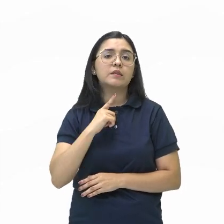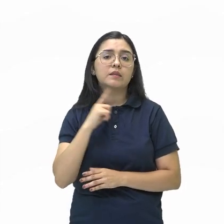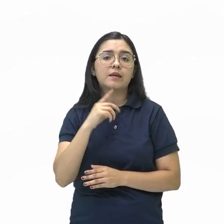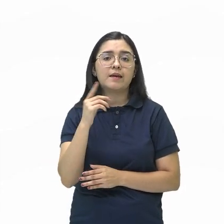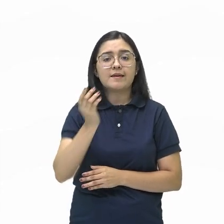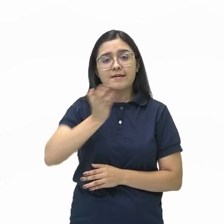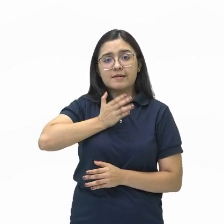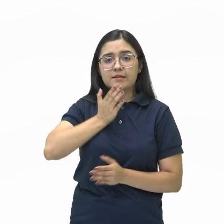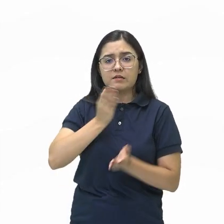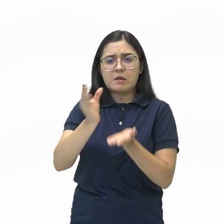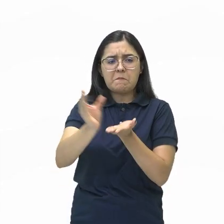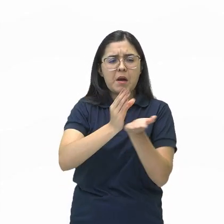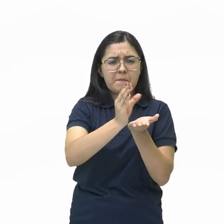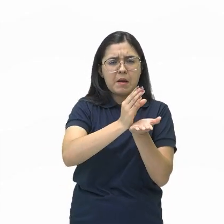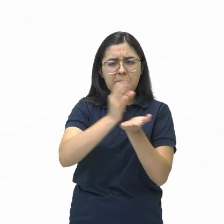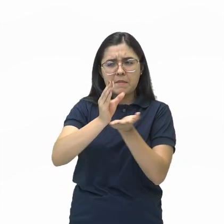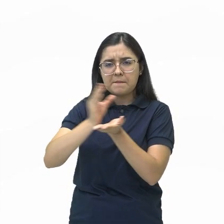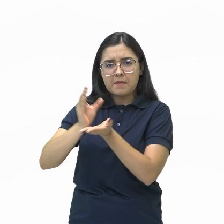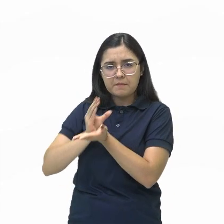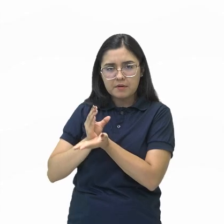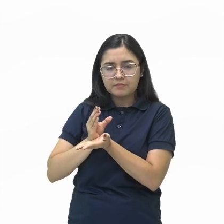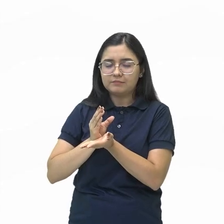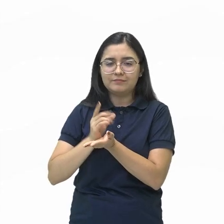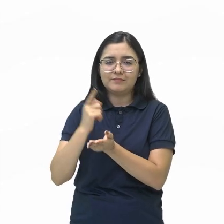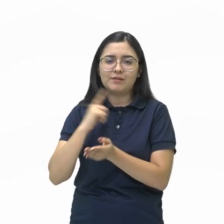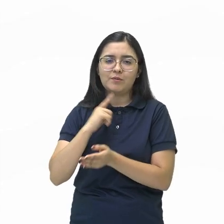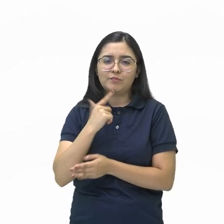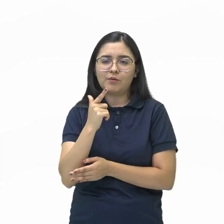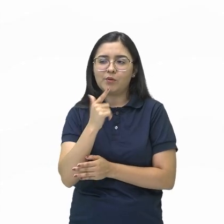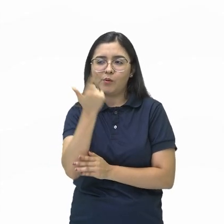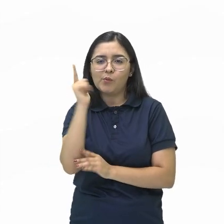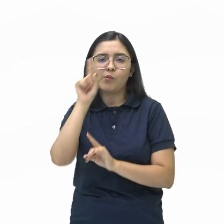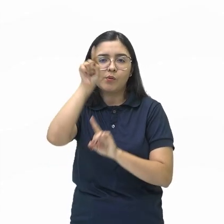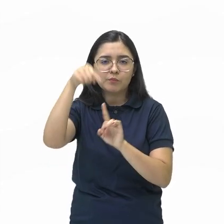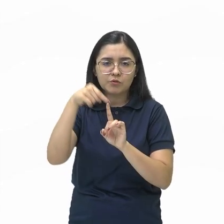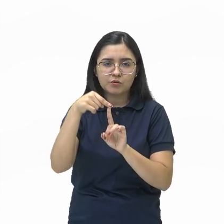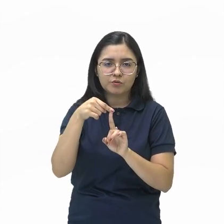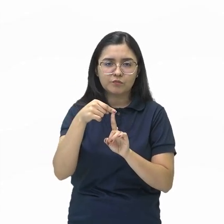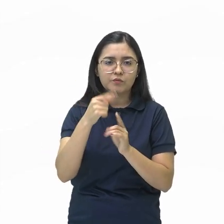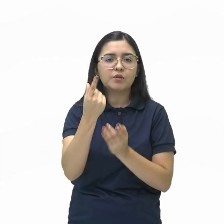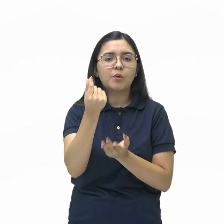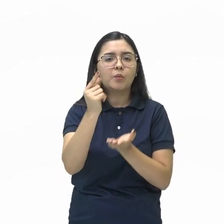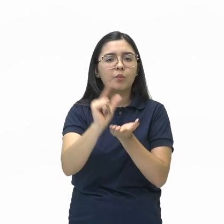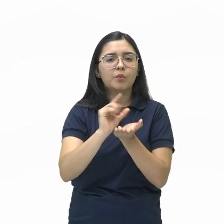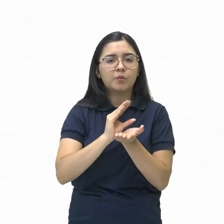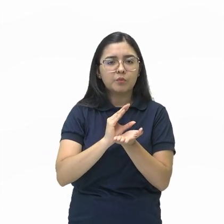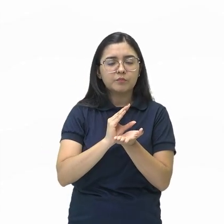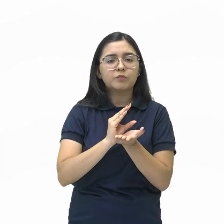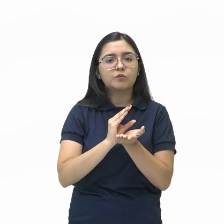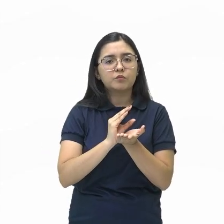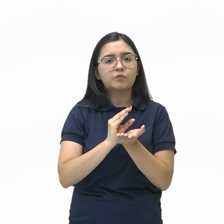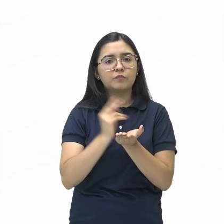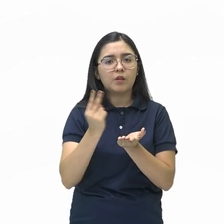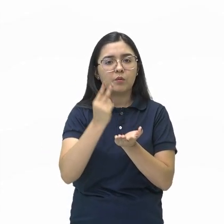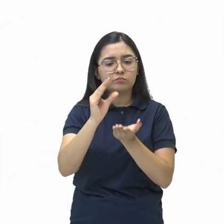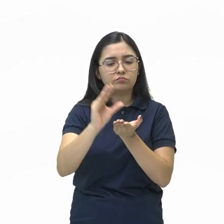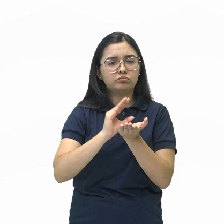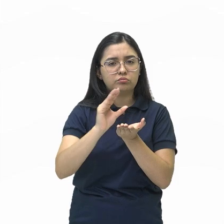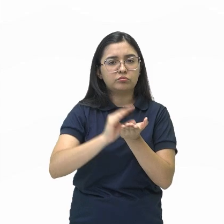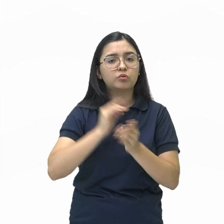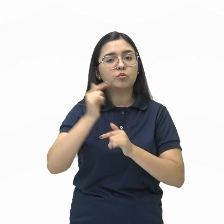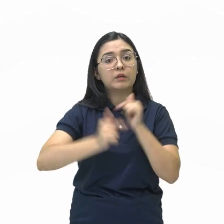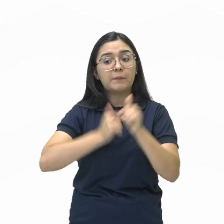tem outro objetivo. Então, o lucro ele é proveniente dos valores acumulados a partir do